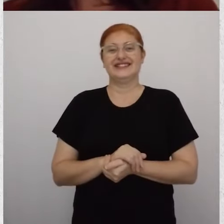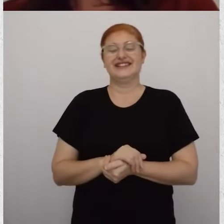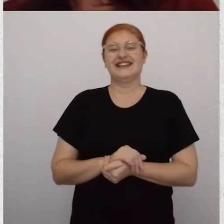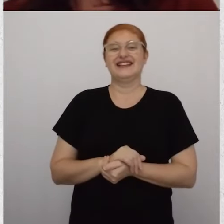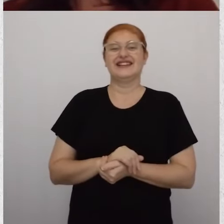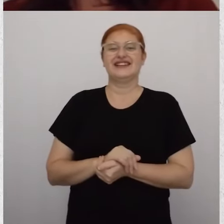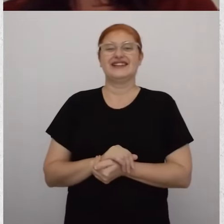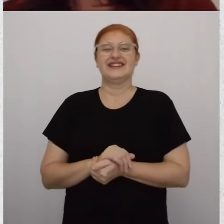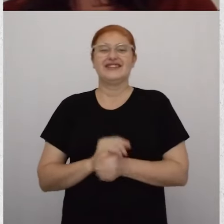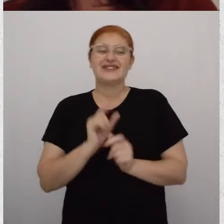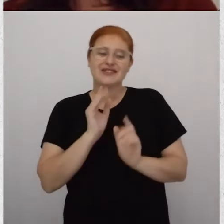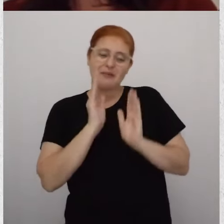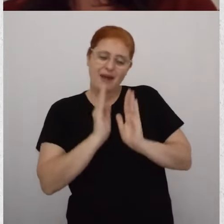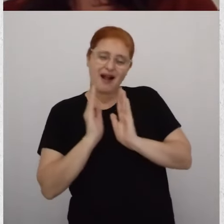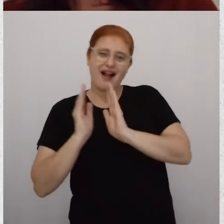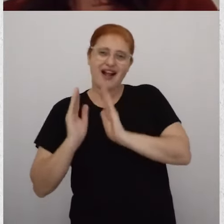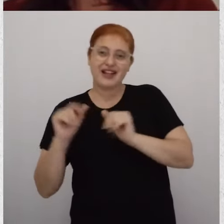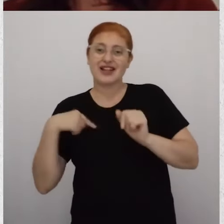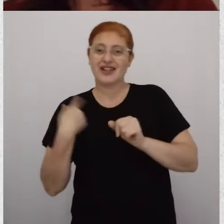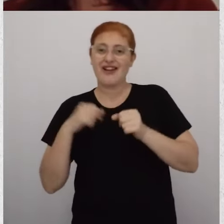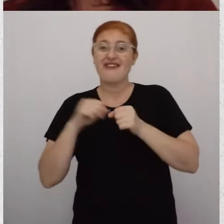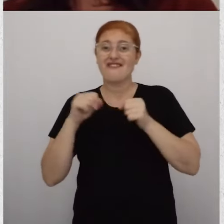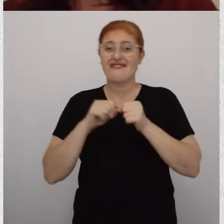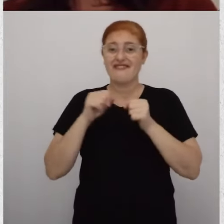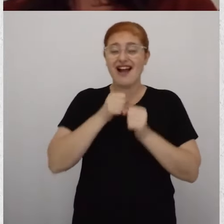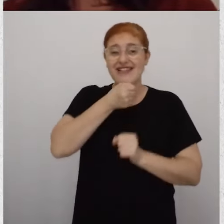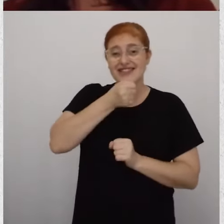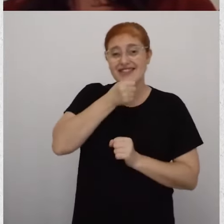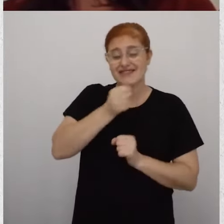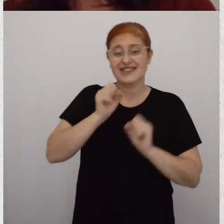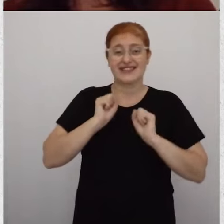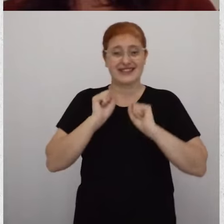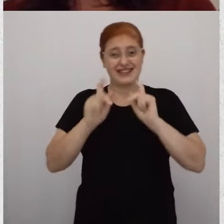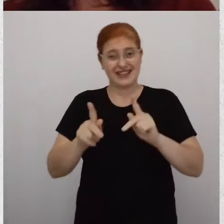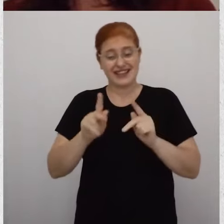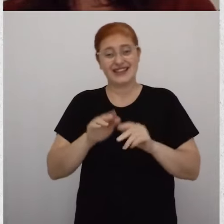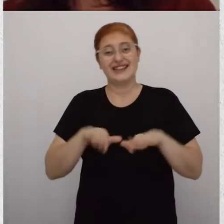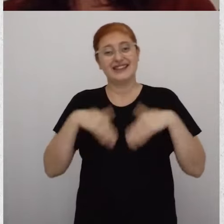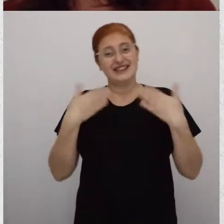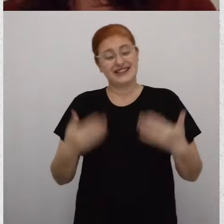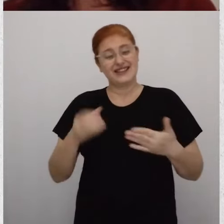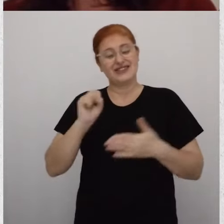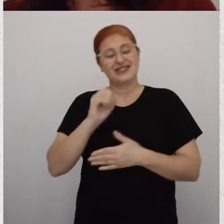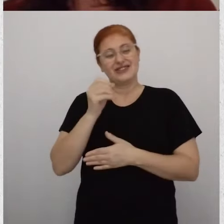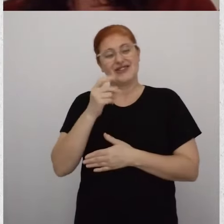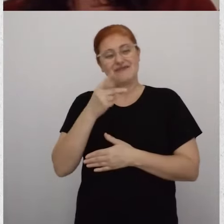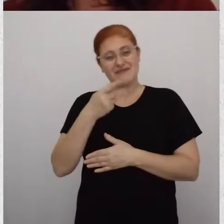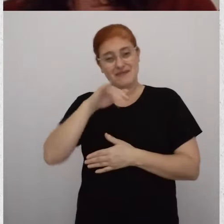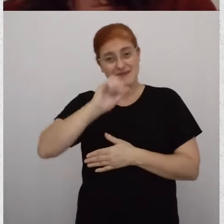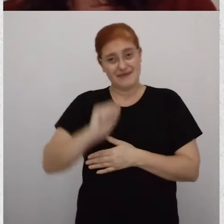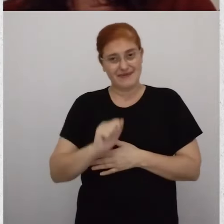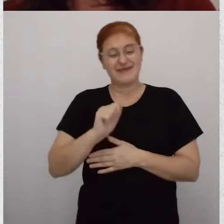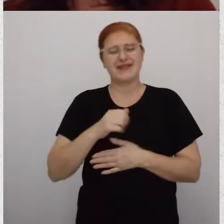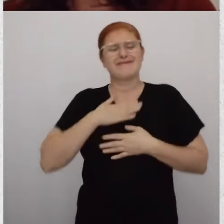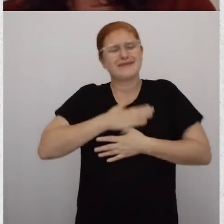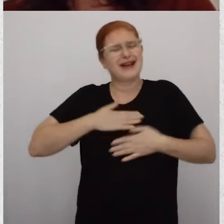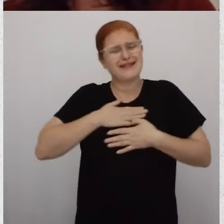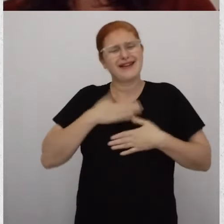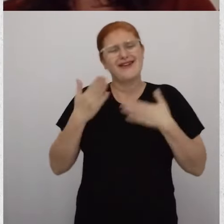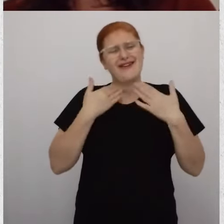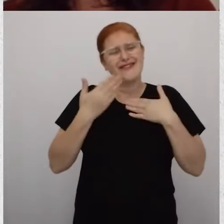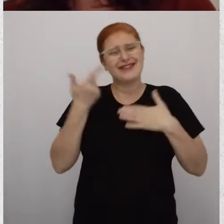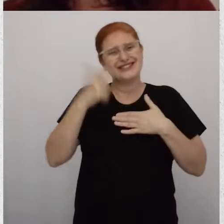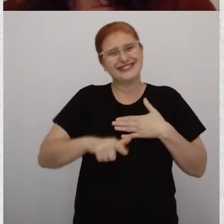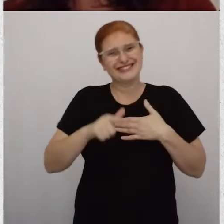ou as pílulas que a gente faz com essa entrevista. Então, Sofia, foi um prazer inenarrável poder conversar